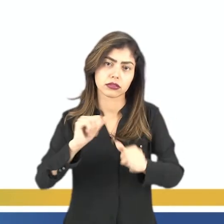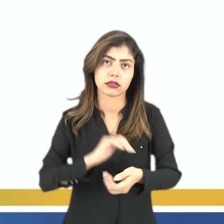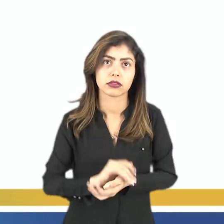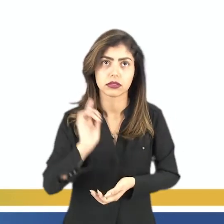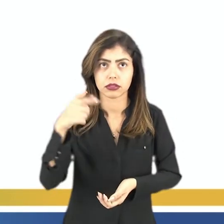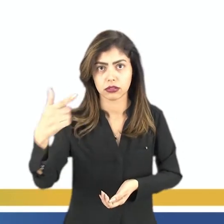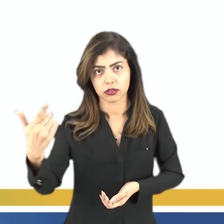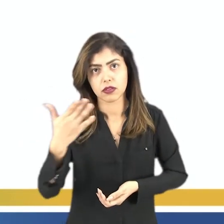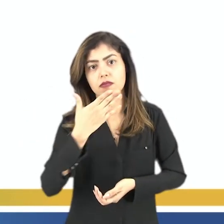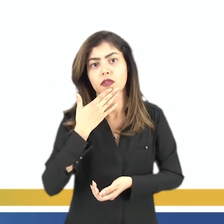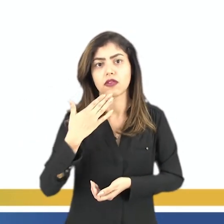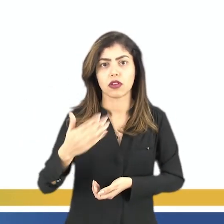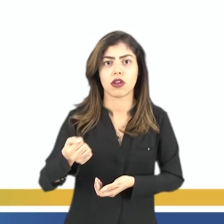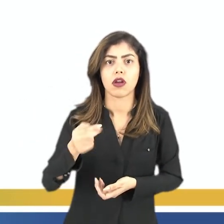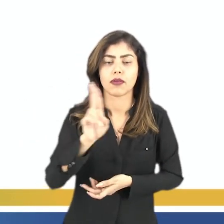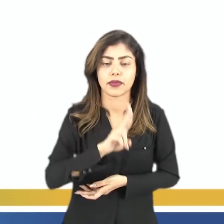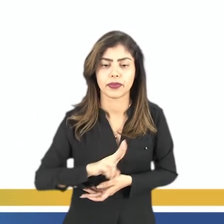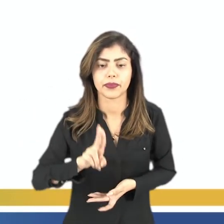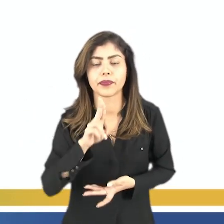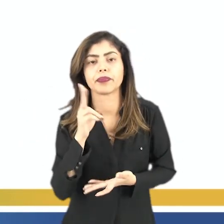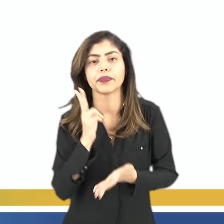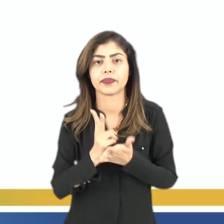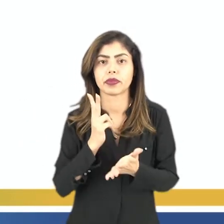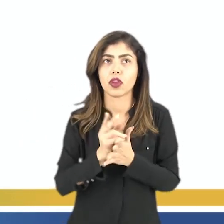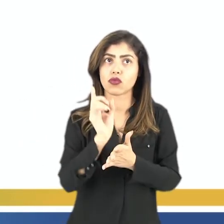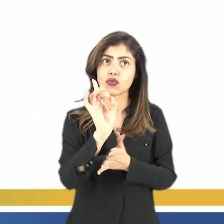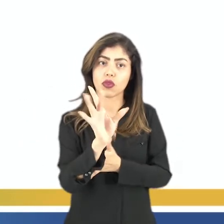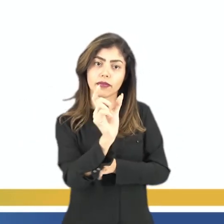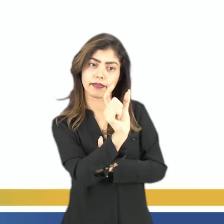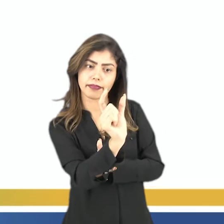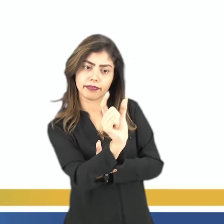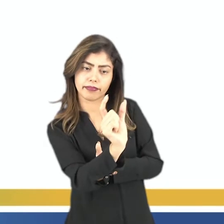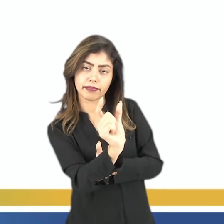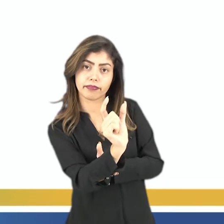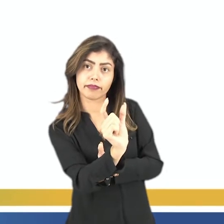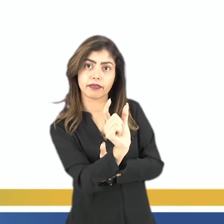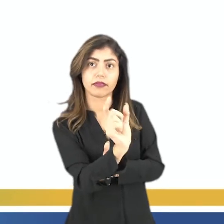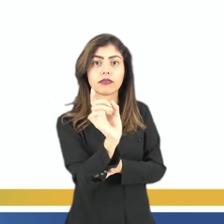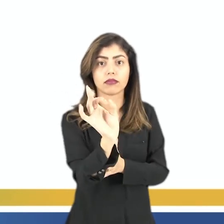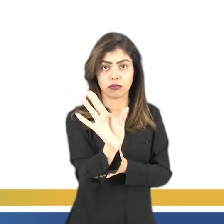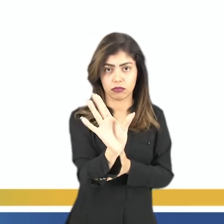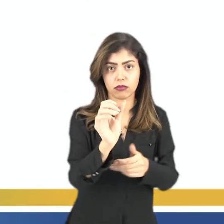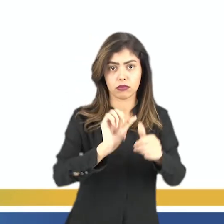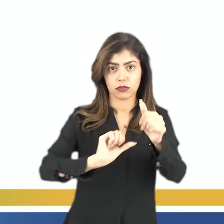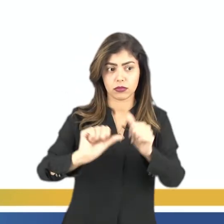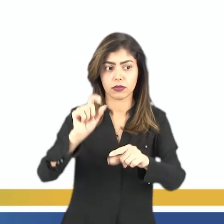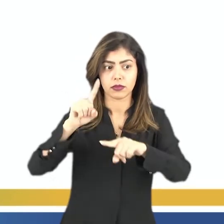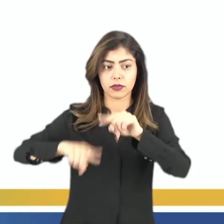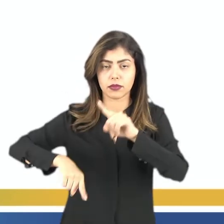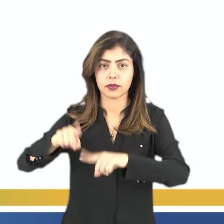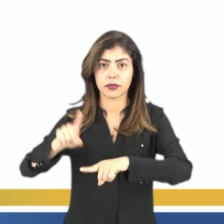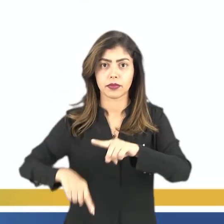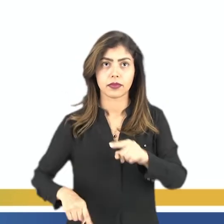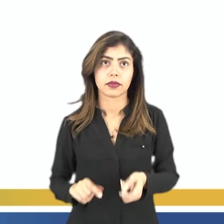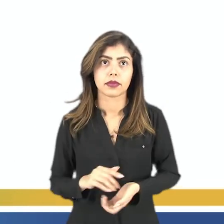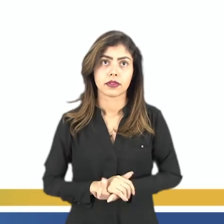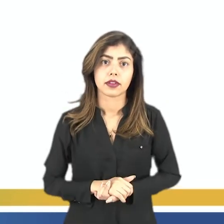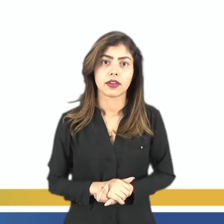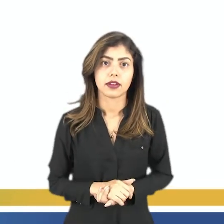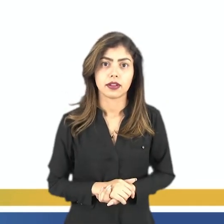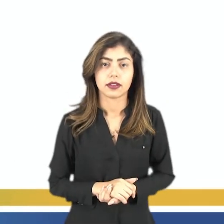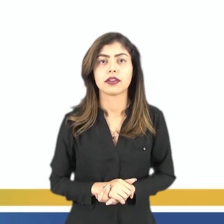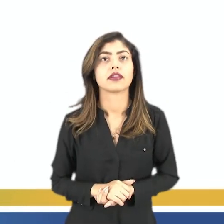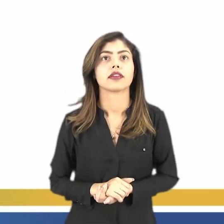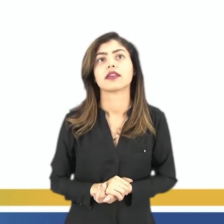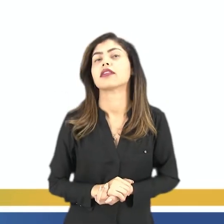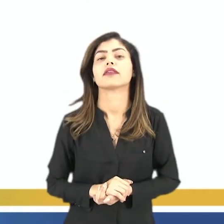outros componentes vão estar funcionando perfeitamente. Você só troca o fusível para não ter que trocar um material que seja muito mais caro, com um valor